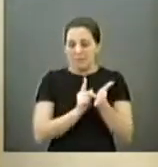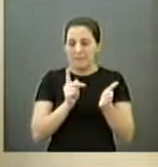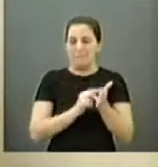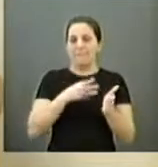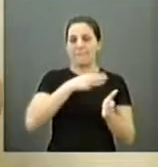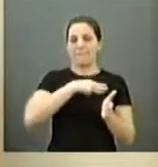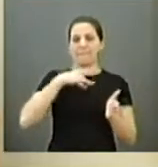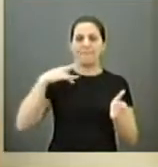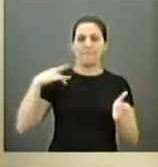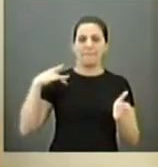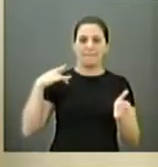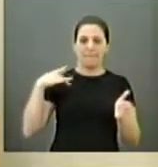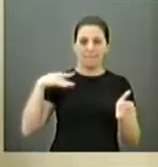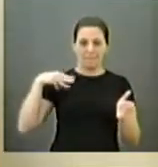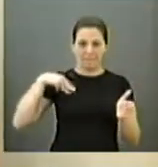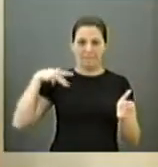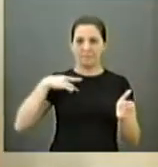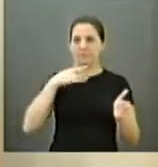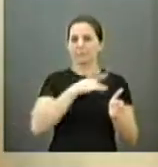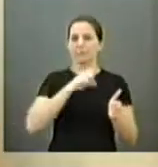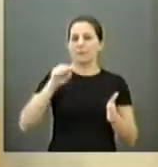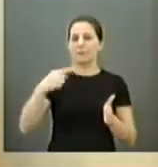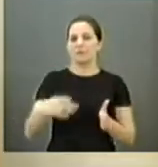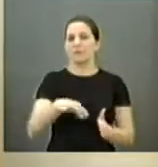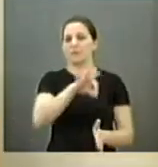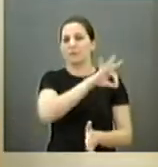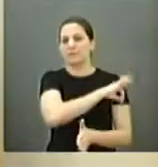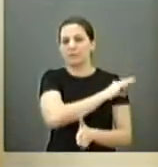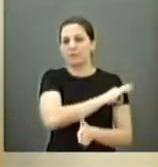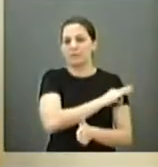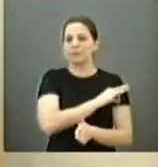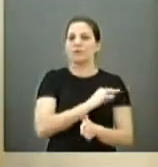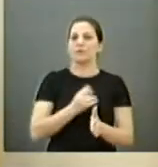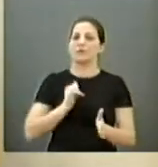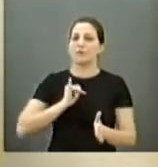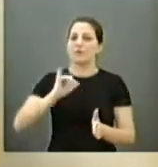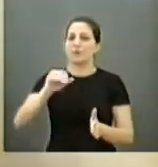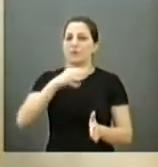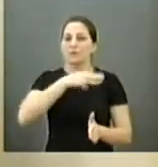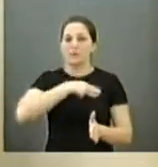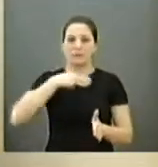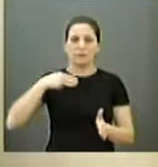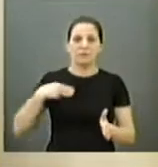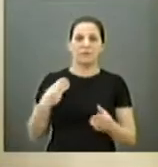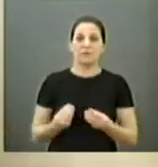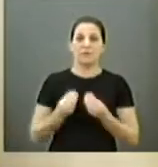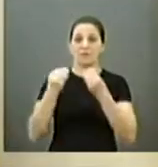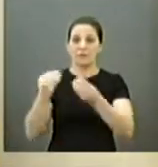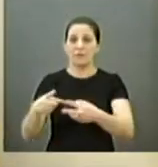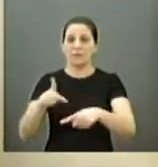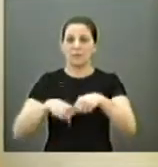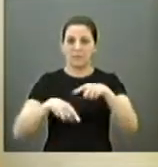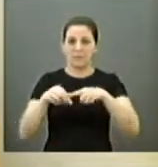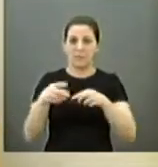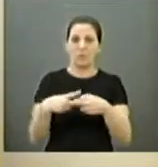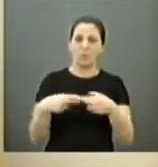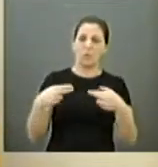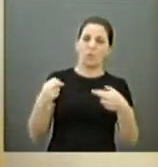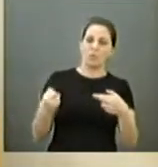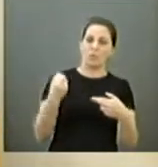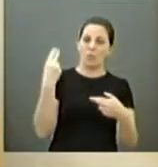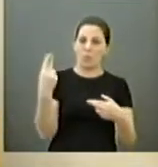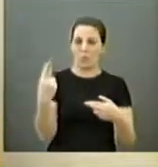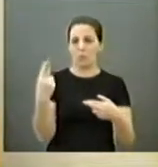para o cidadão depois que a Prefeitura informa o Ministério do procedimento, da entrega do equipamento ou da realização